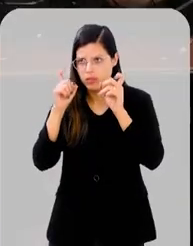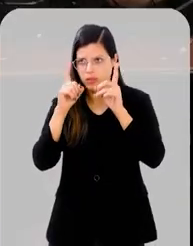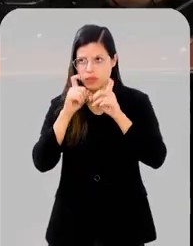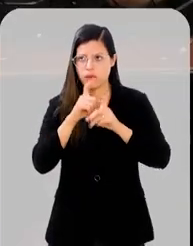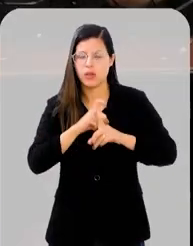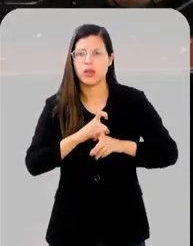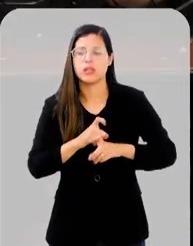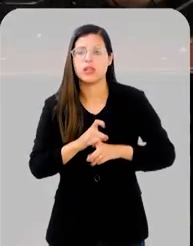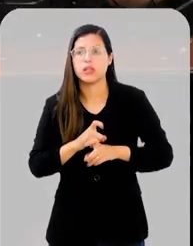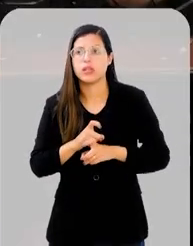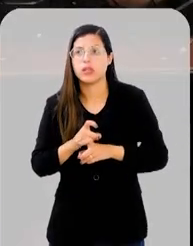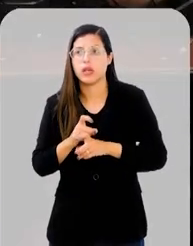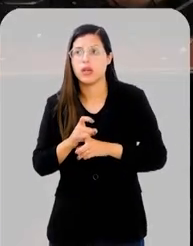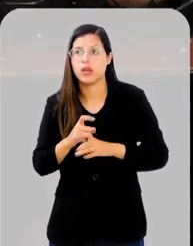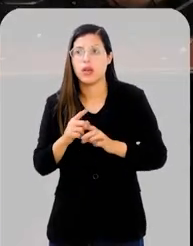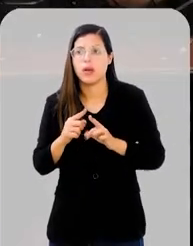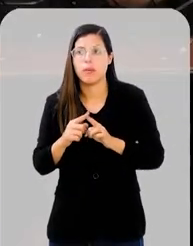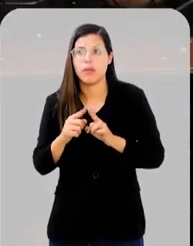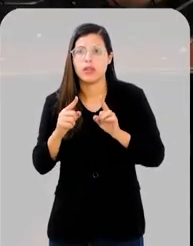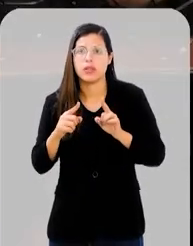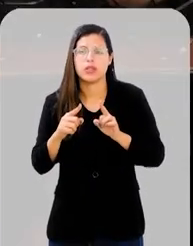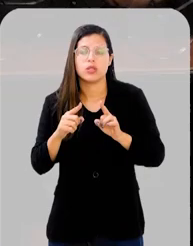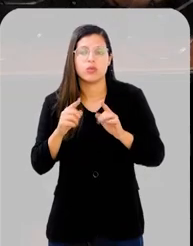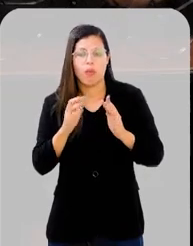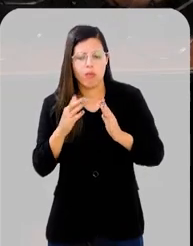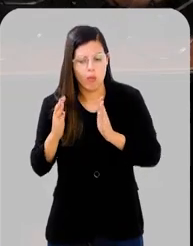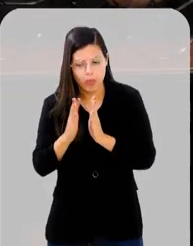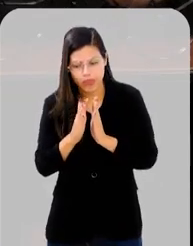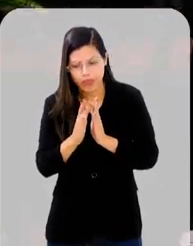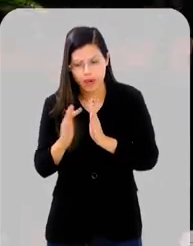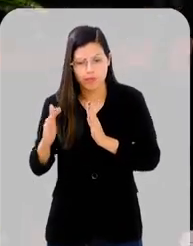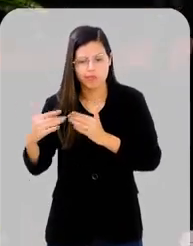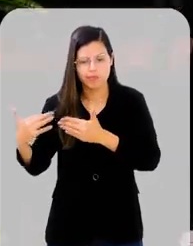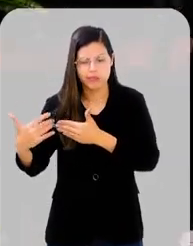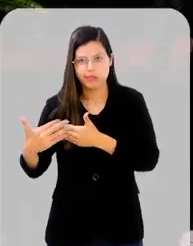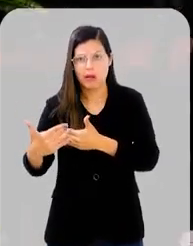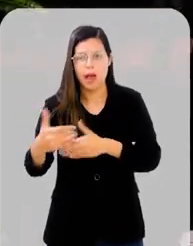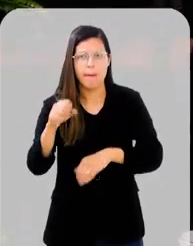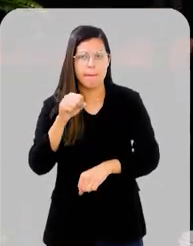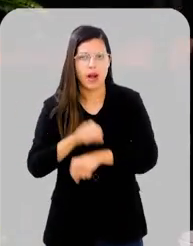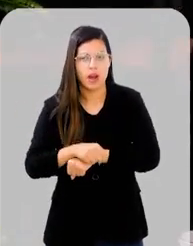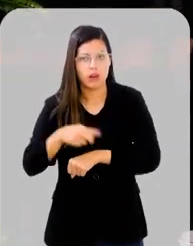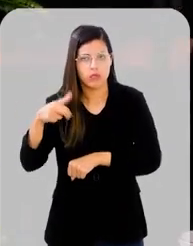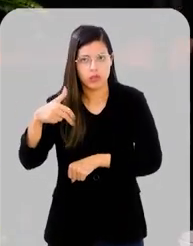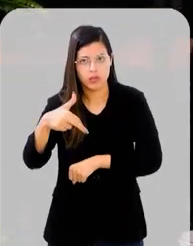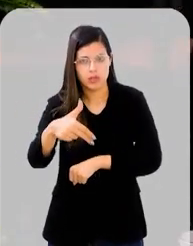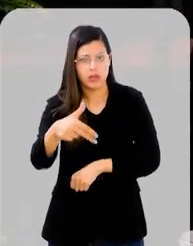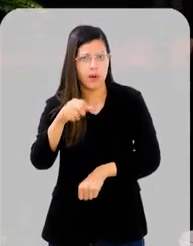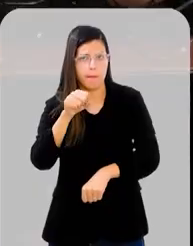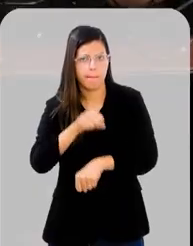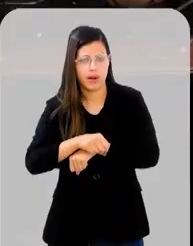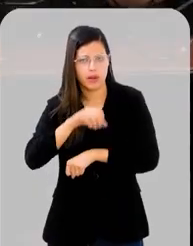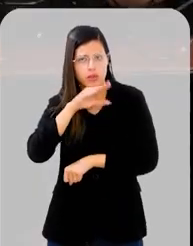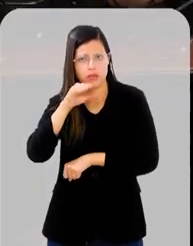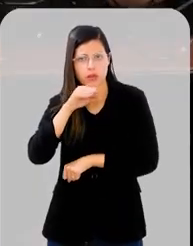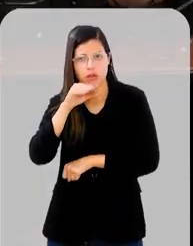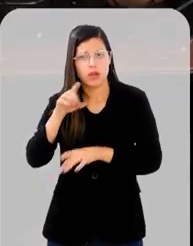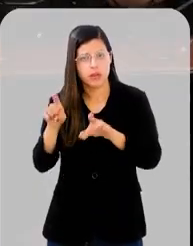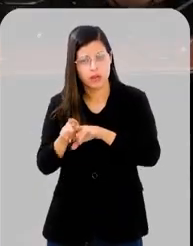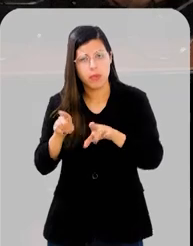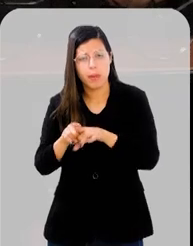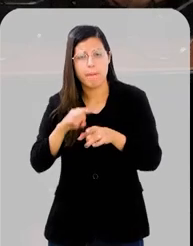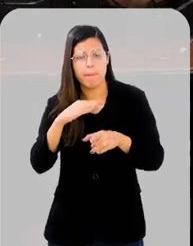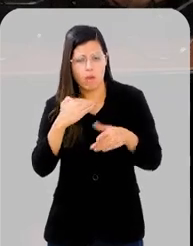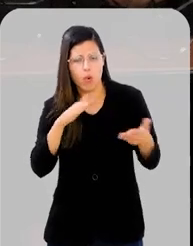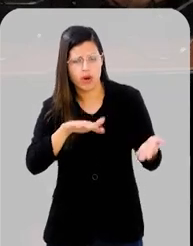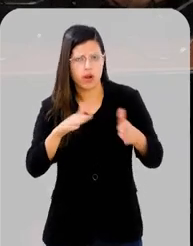difíceis mas que com o tempo elas deixariam de andar deixariam de falar e que morreriam sim porque nem respirar poderiam